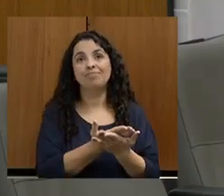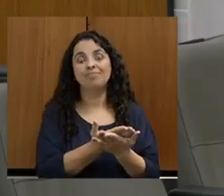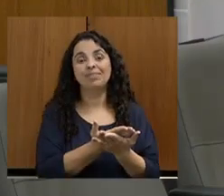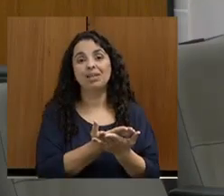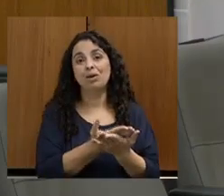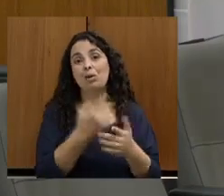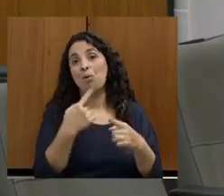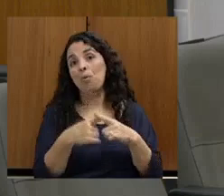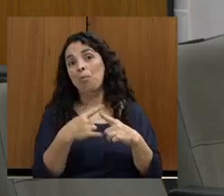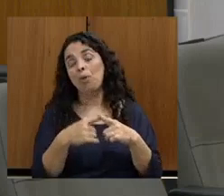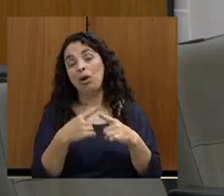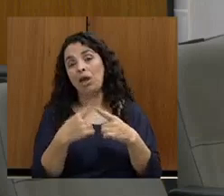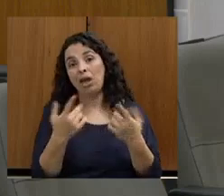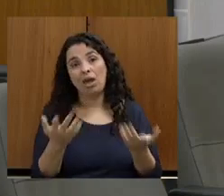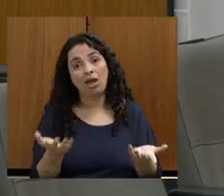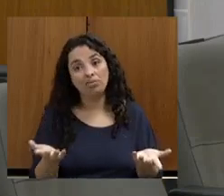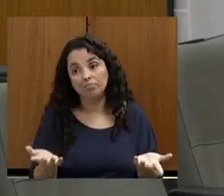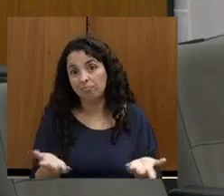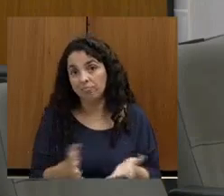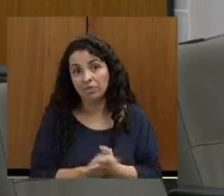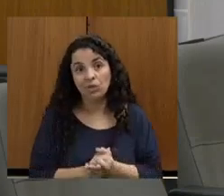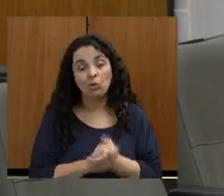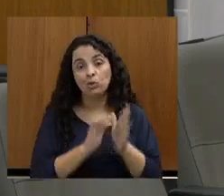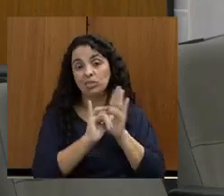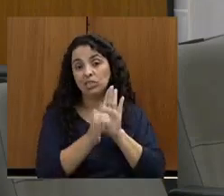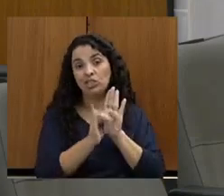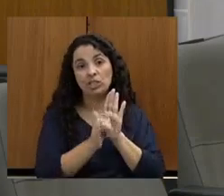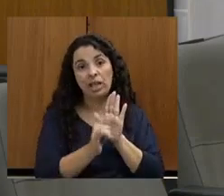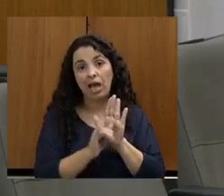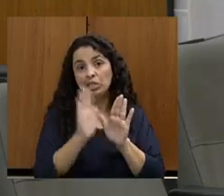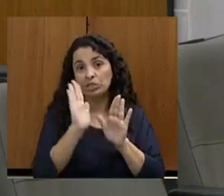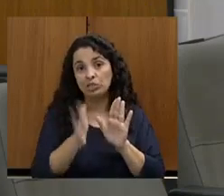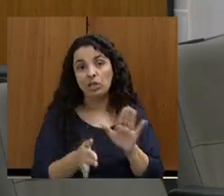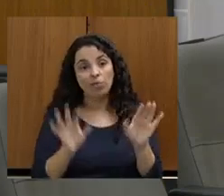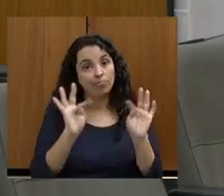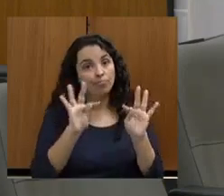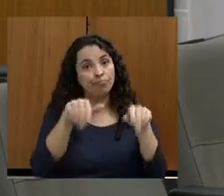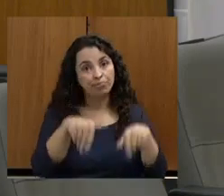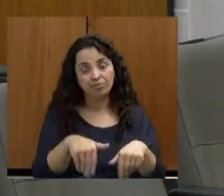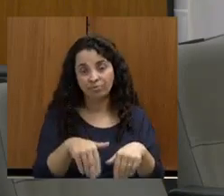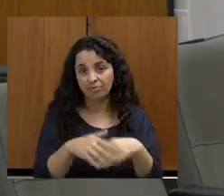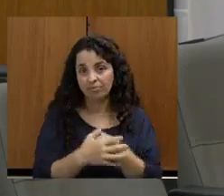afinal de contas, a maior parte, os editais já tinham sido encerrados.